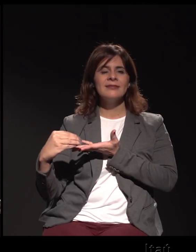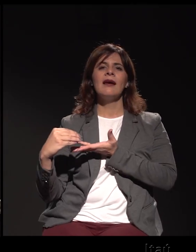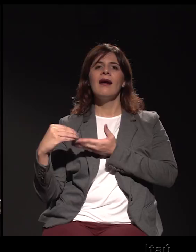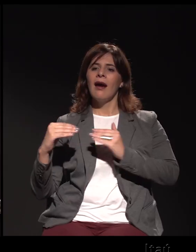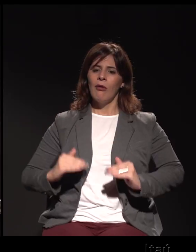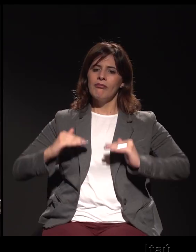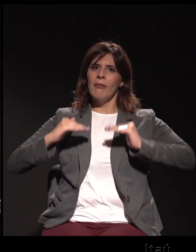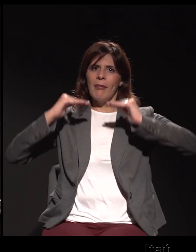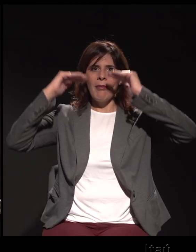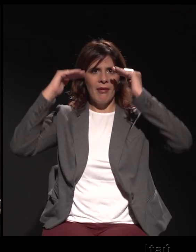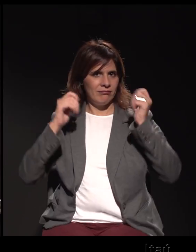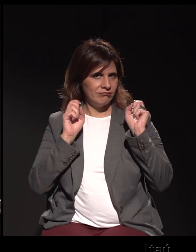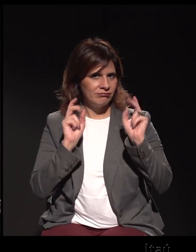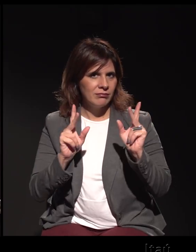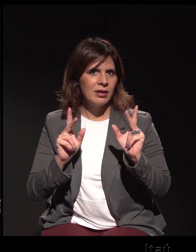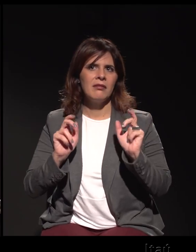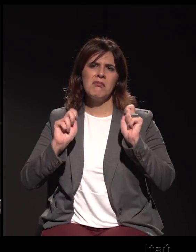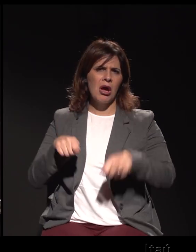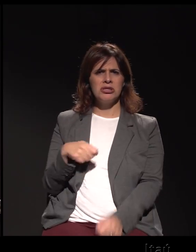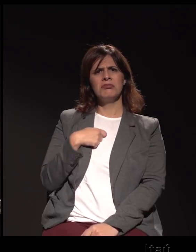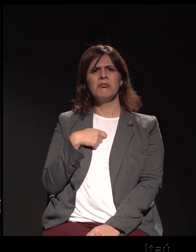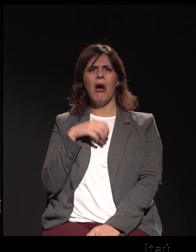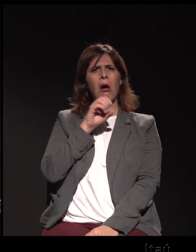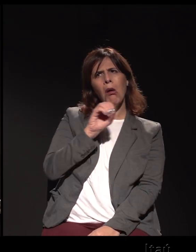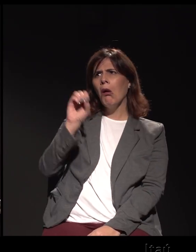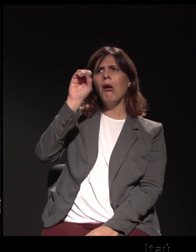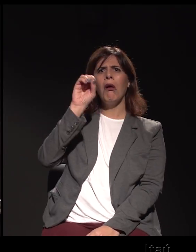usar todas as... Pode não ter vogal, pode ter um...